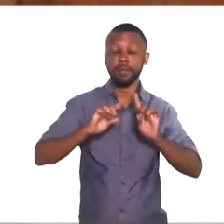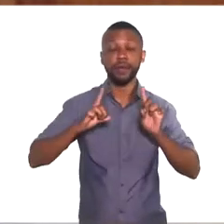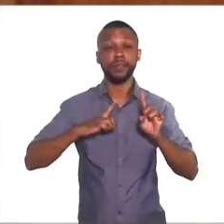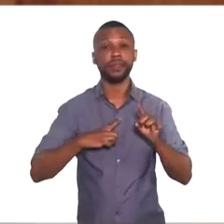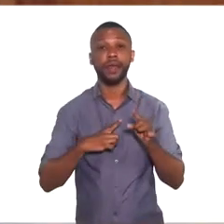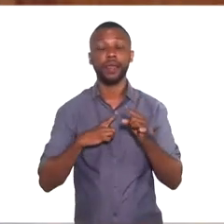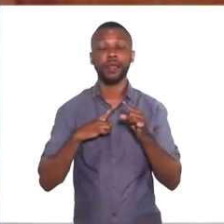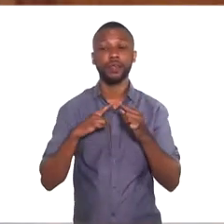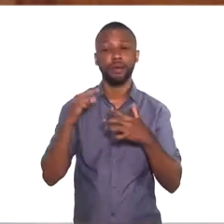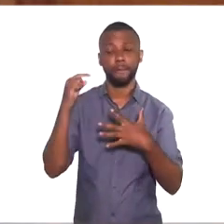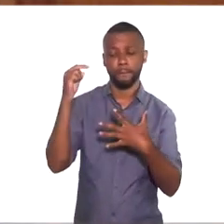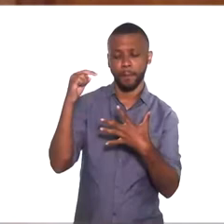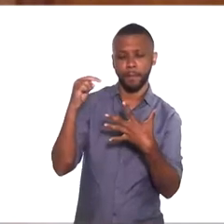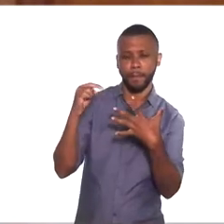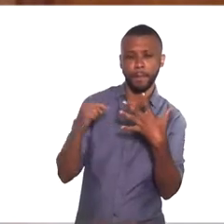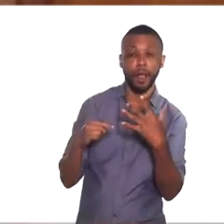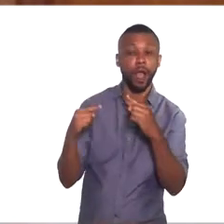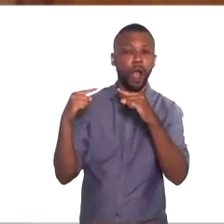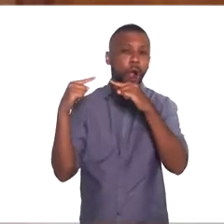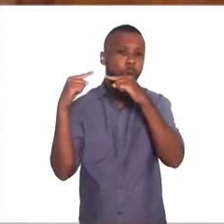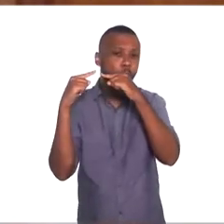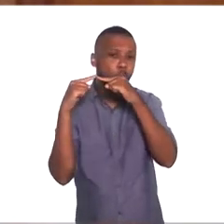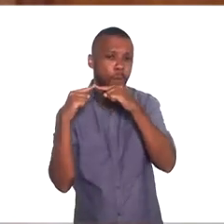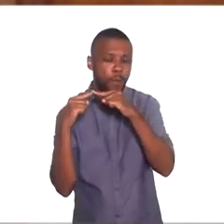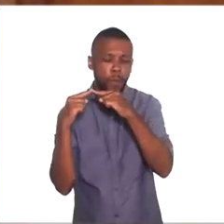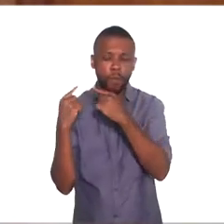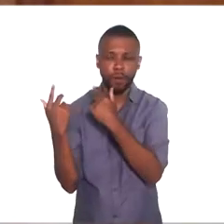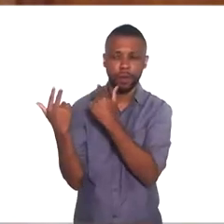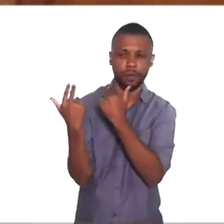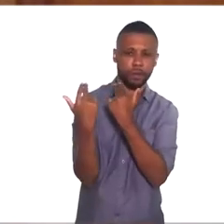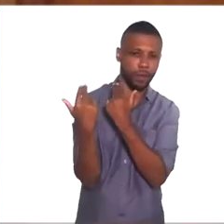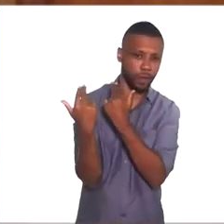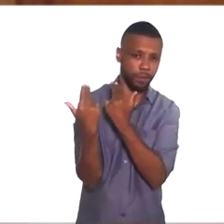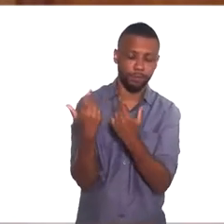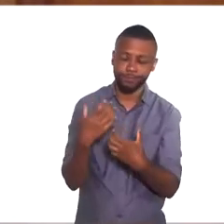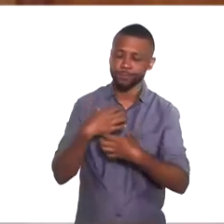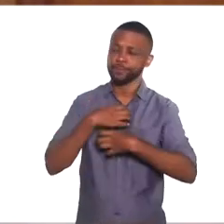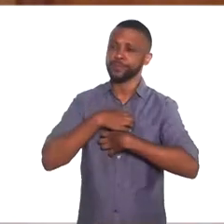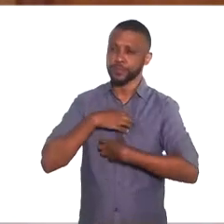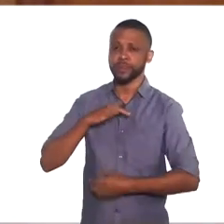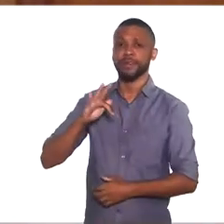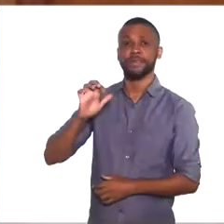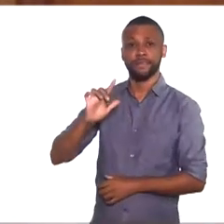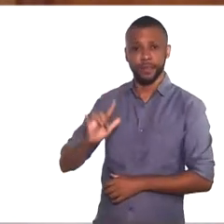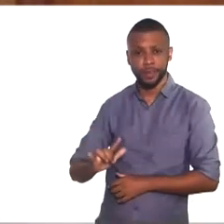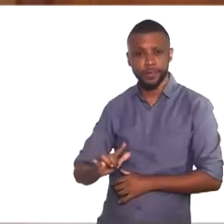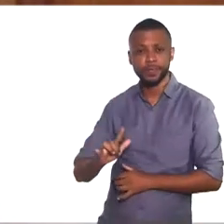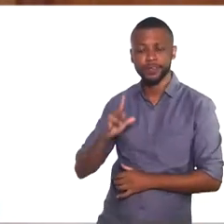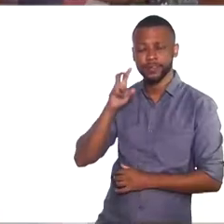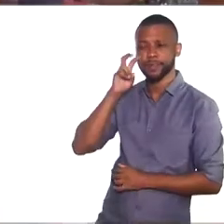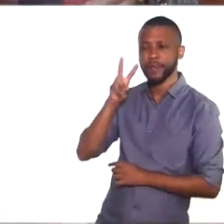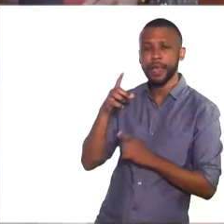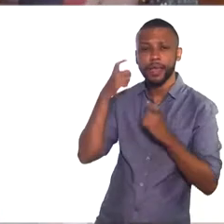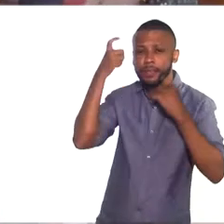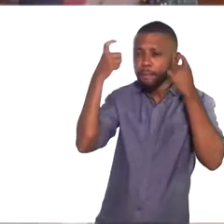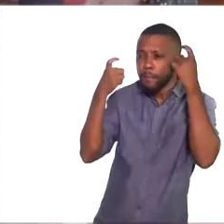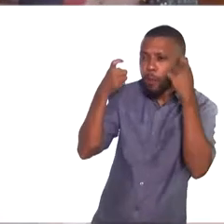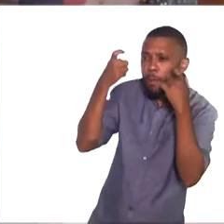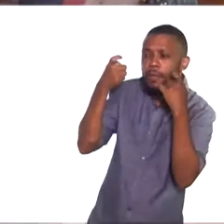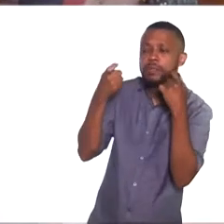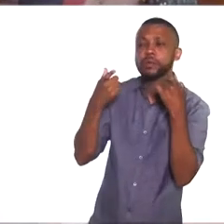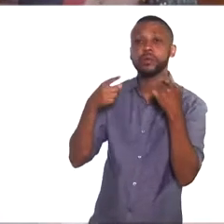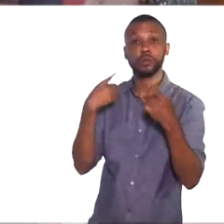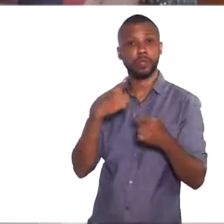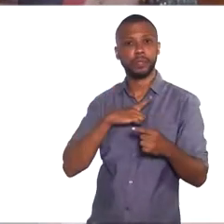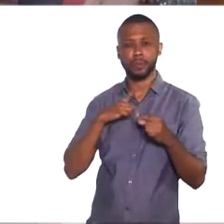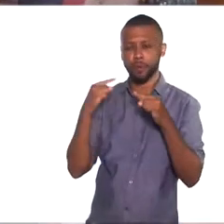mas existem questões comuns e eu fico muito feliz de ver e essas preocupações que